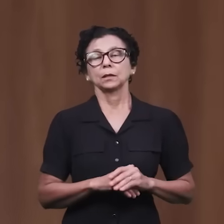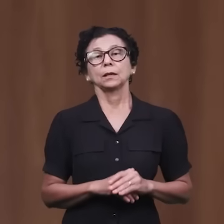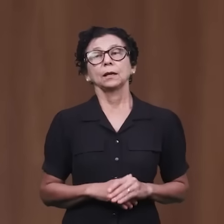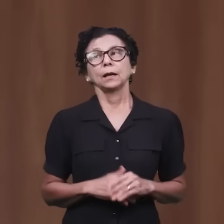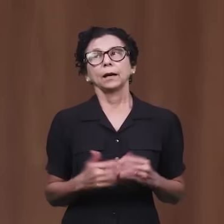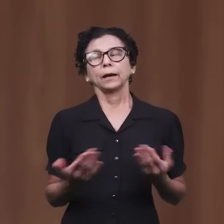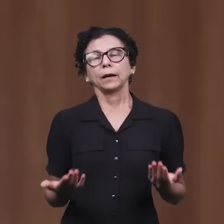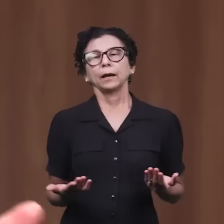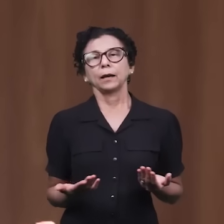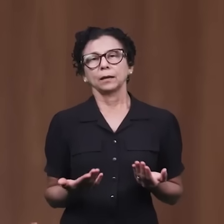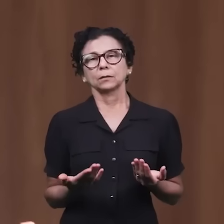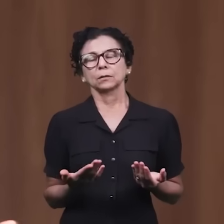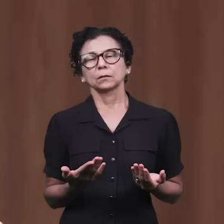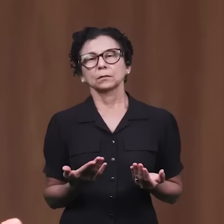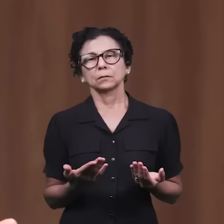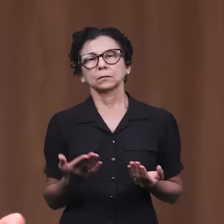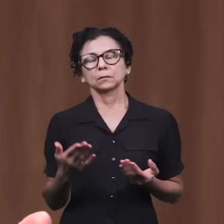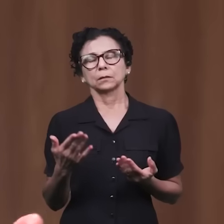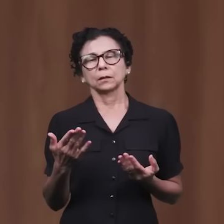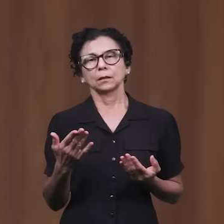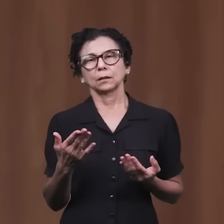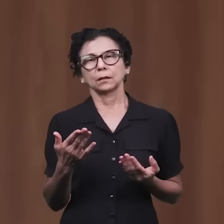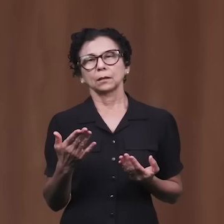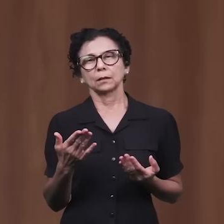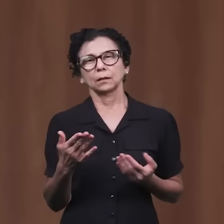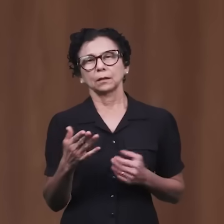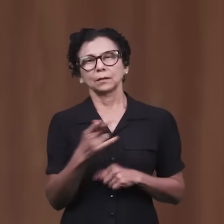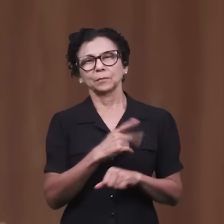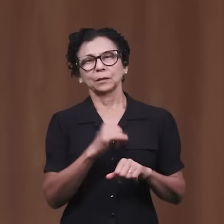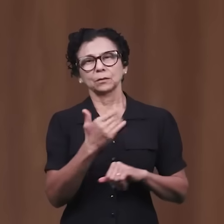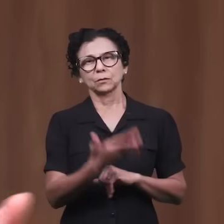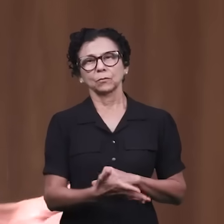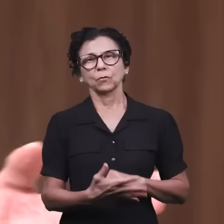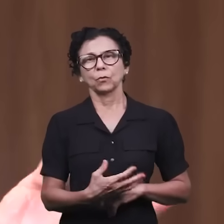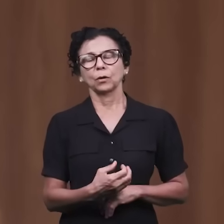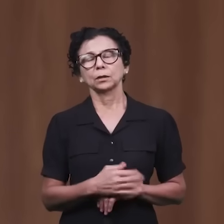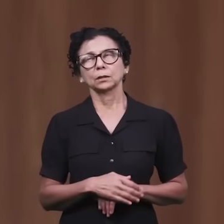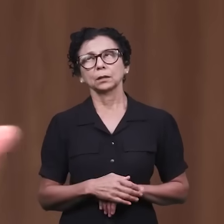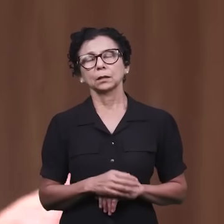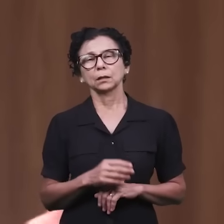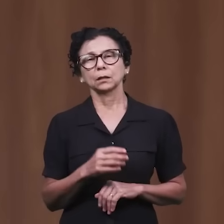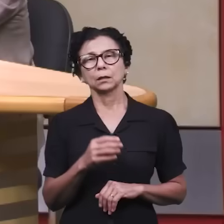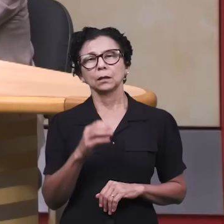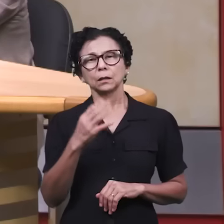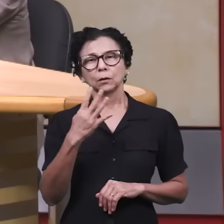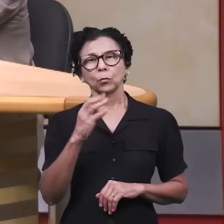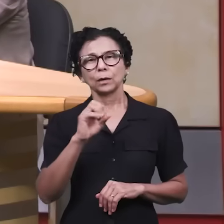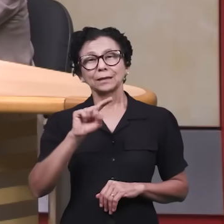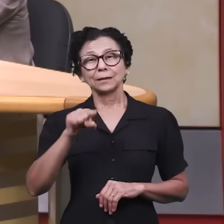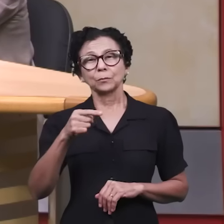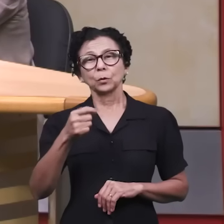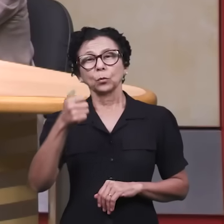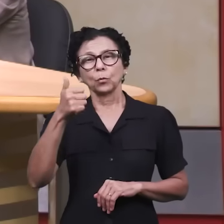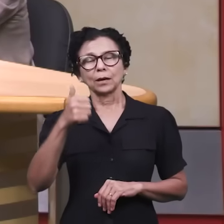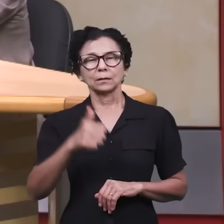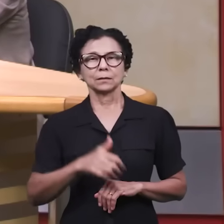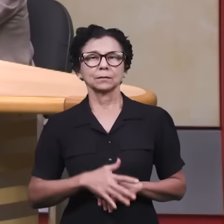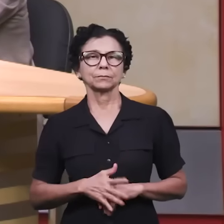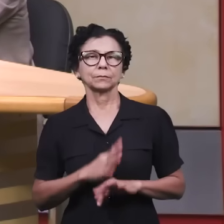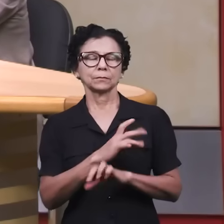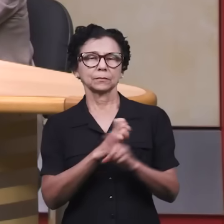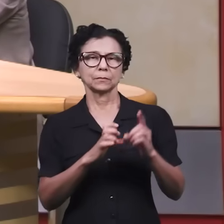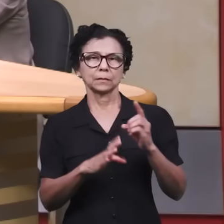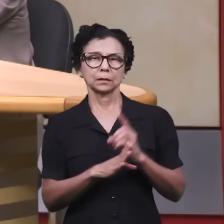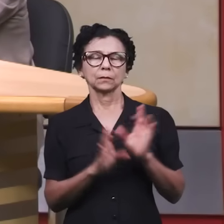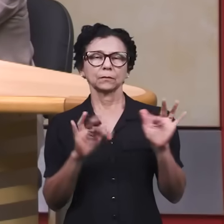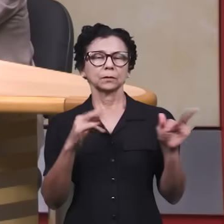uma amplitude muito grande de participação do exterior. Aliás, isso está chegando a cerca de quase 40 mil participações do exterior na